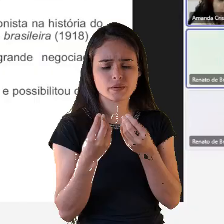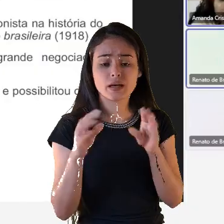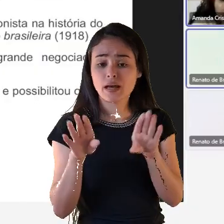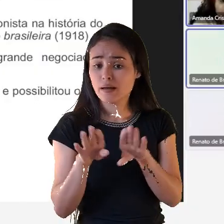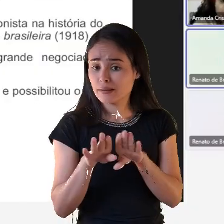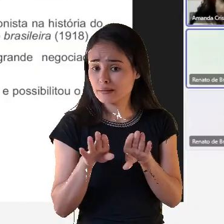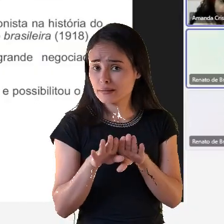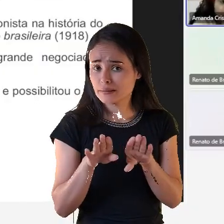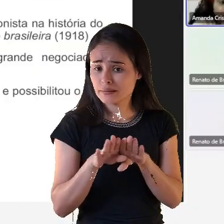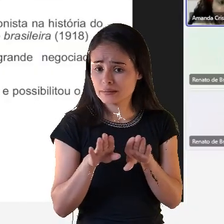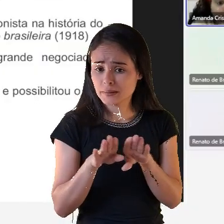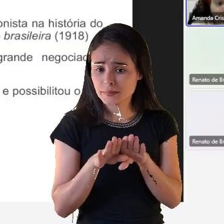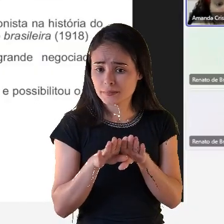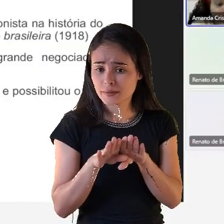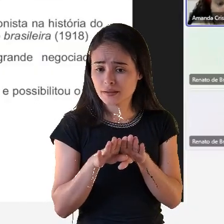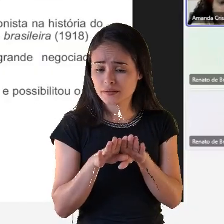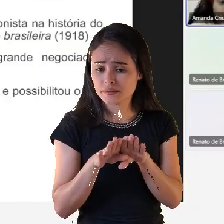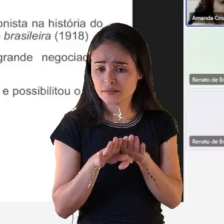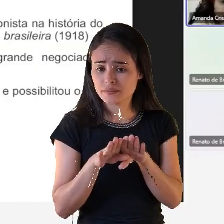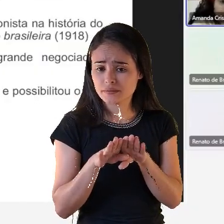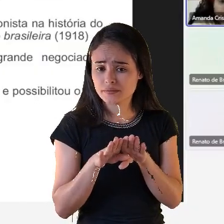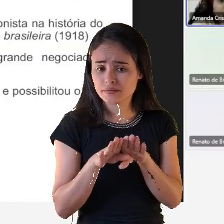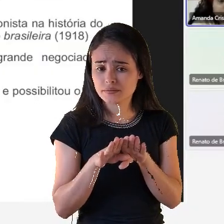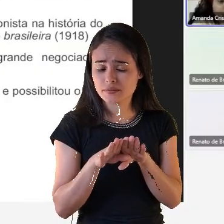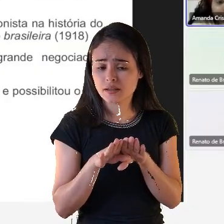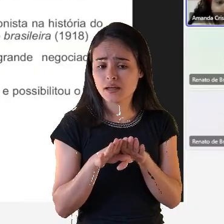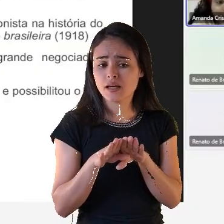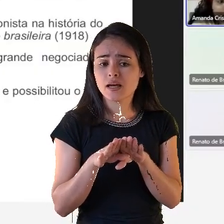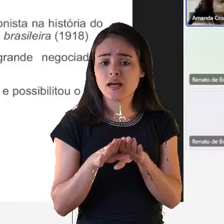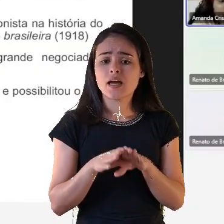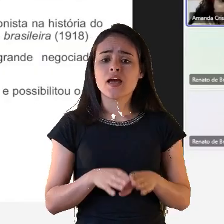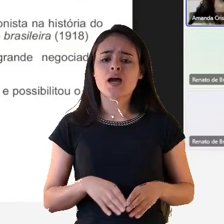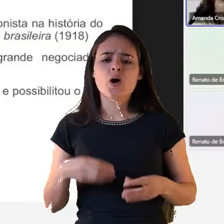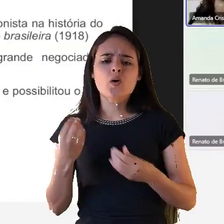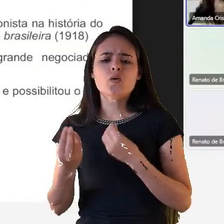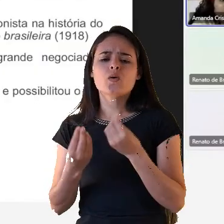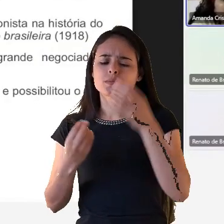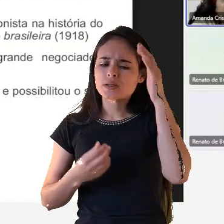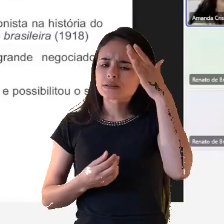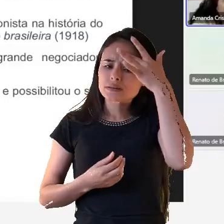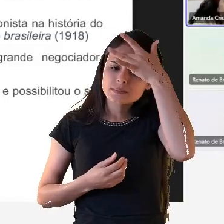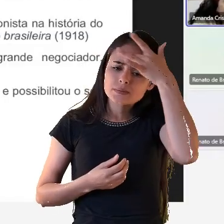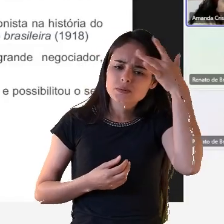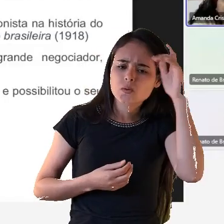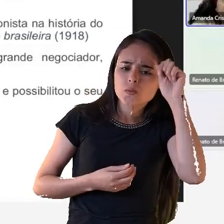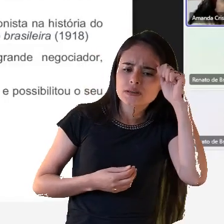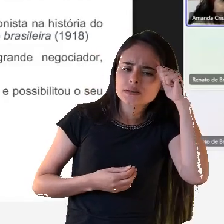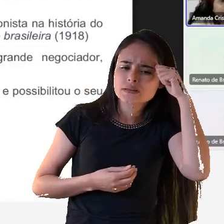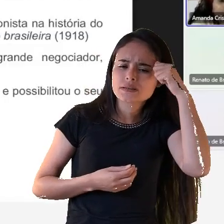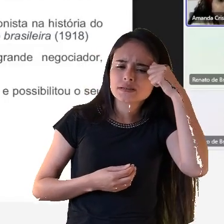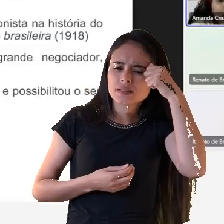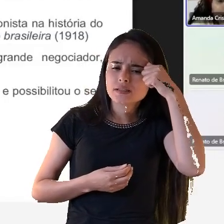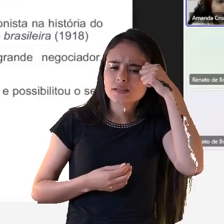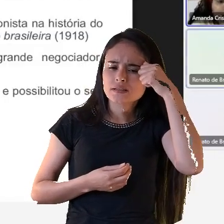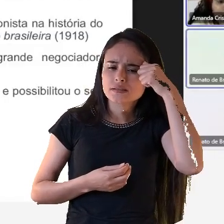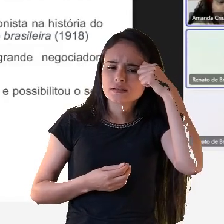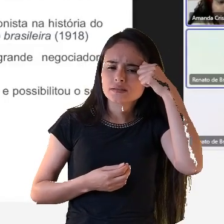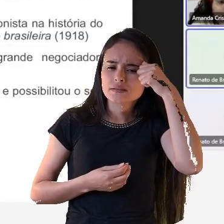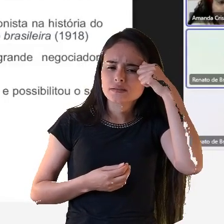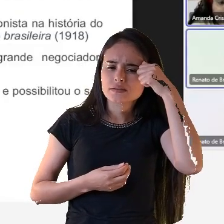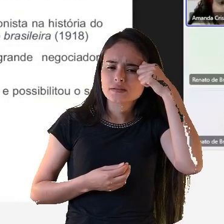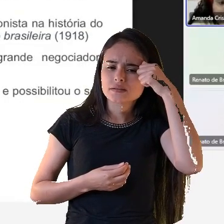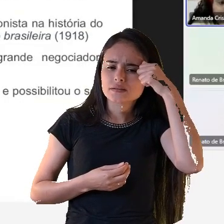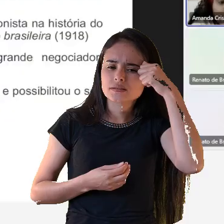evidenciou bastante também a presença da intelectualidade negra, né, na construção da intelectualidade